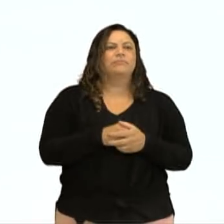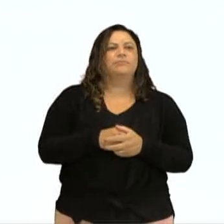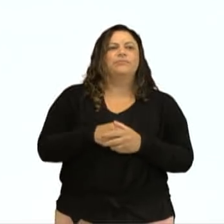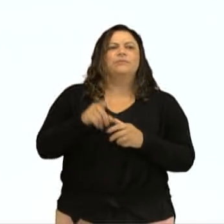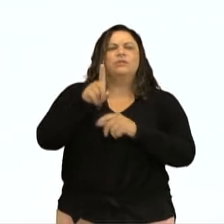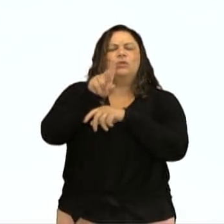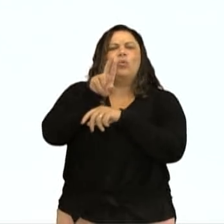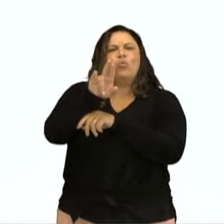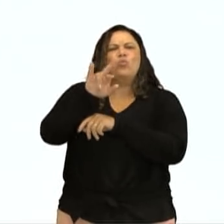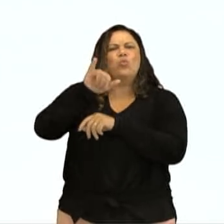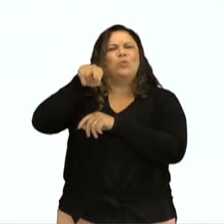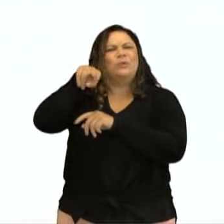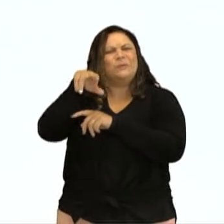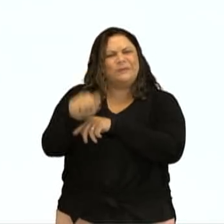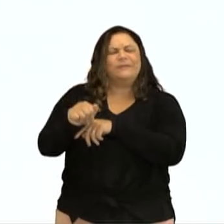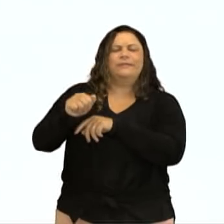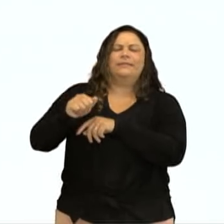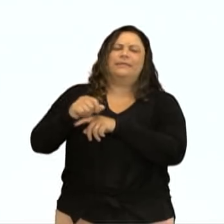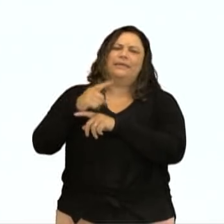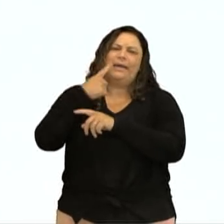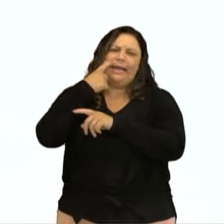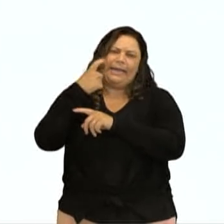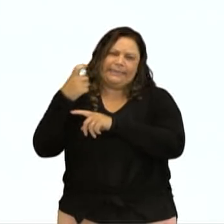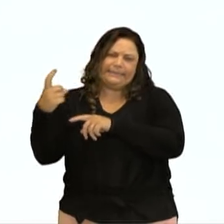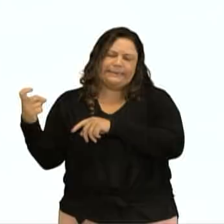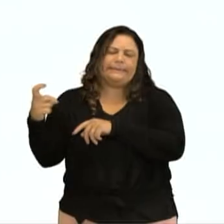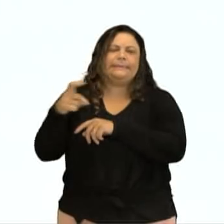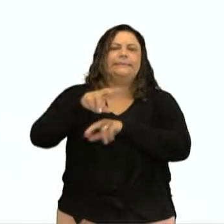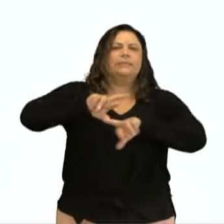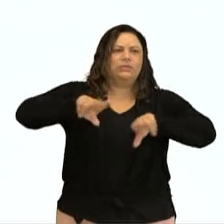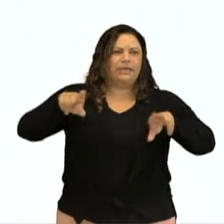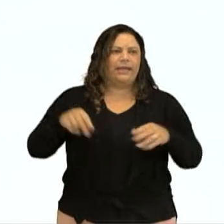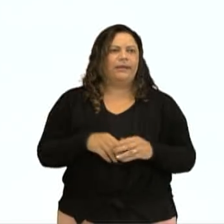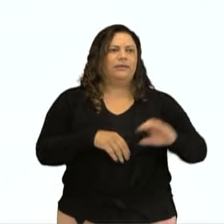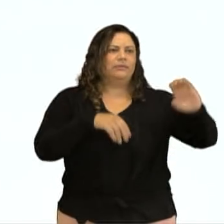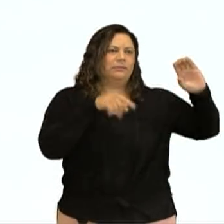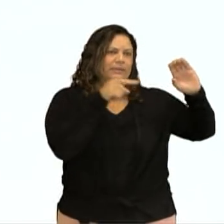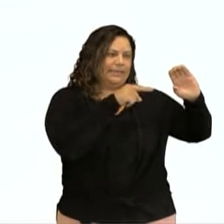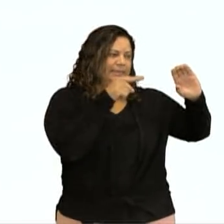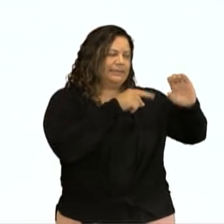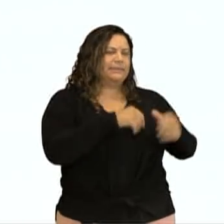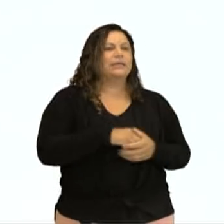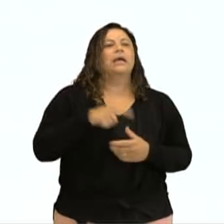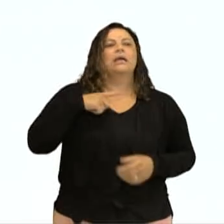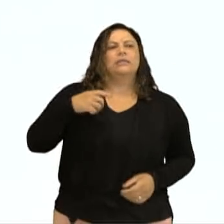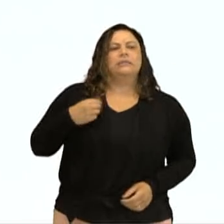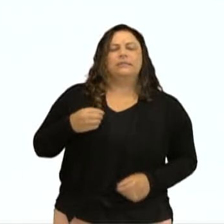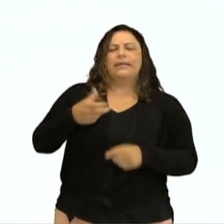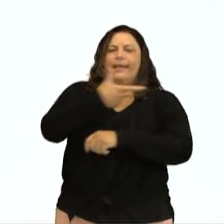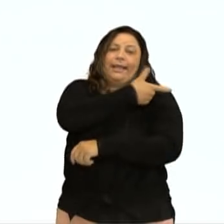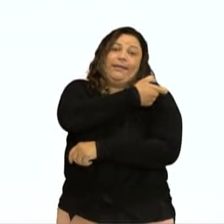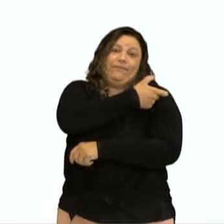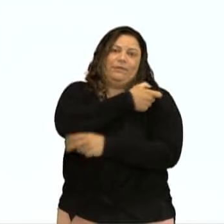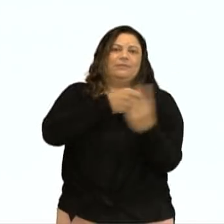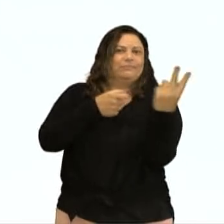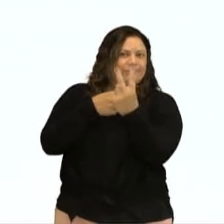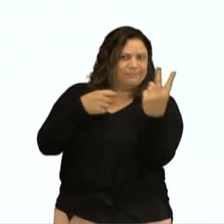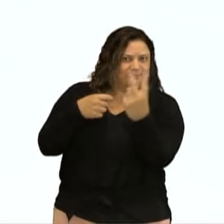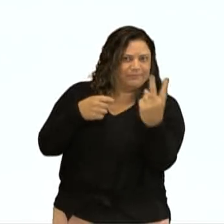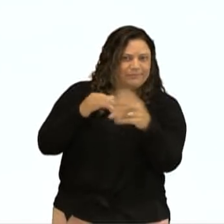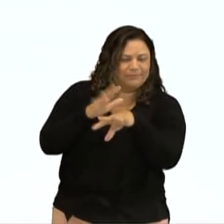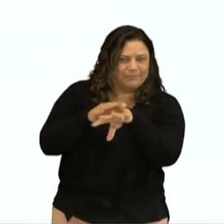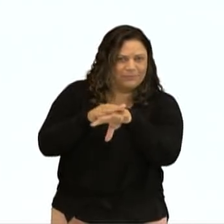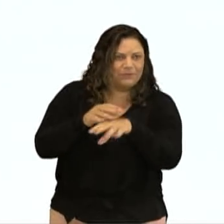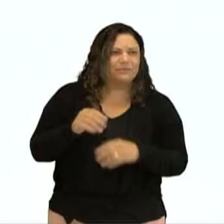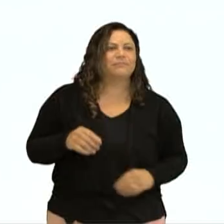de animais infectados, principalmente roedores. Alternativa C. Existe vacina contra essas duas doenças.